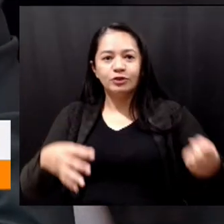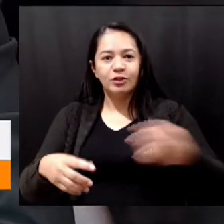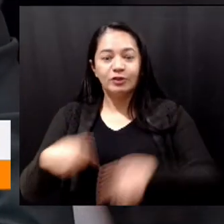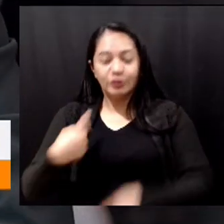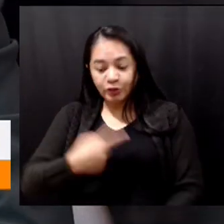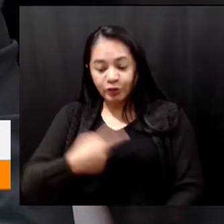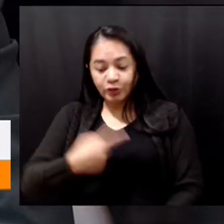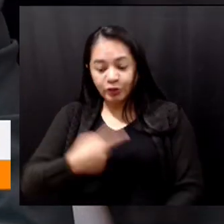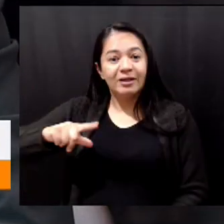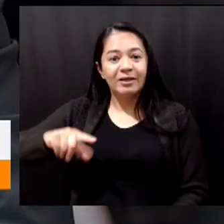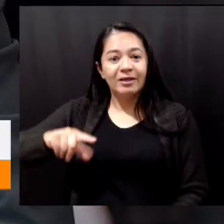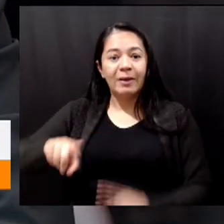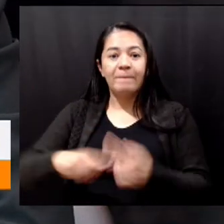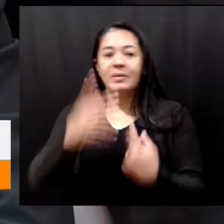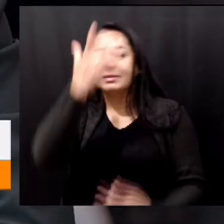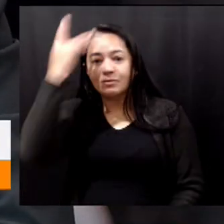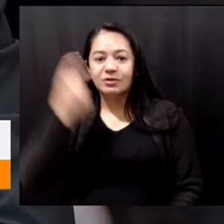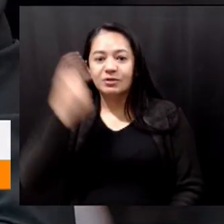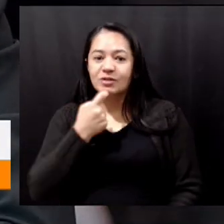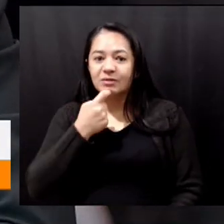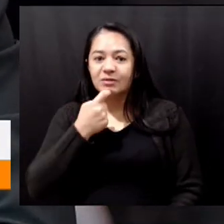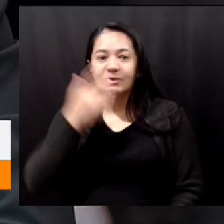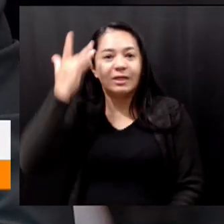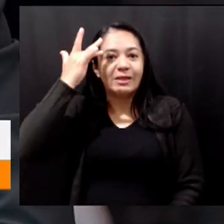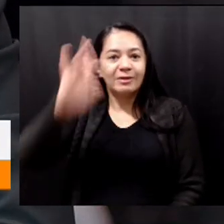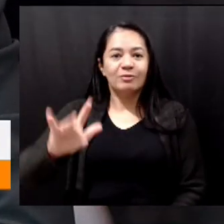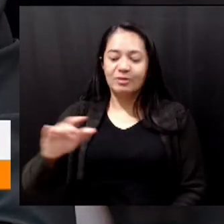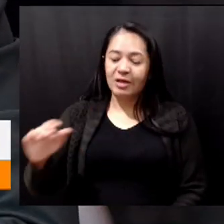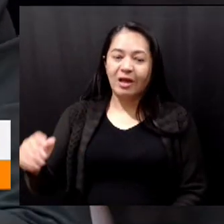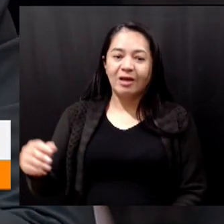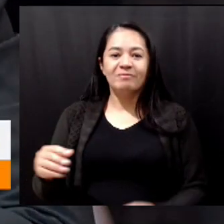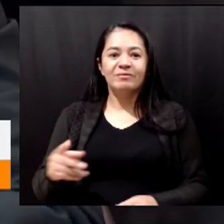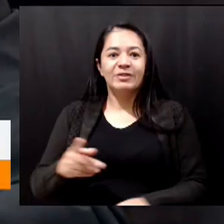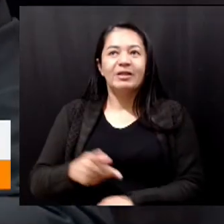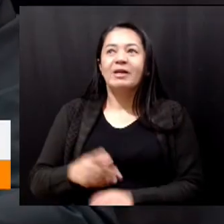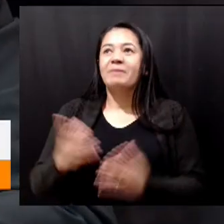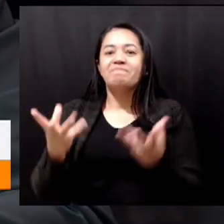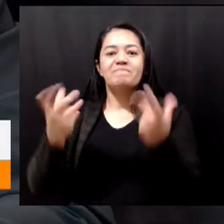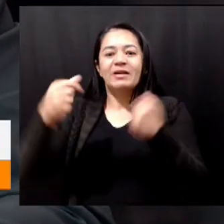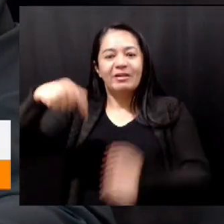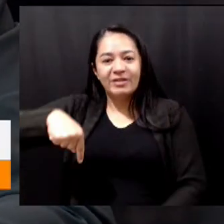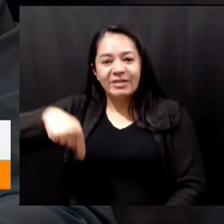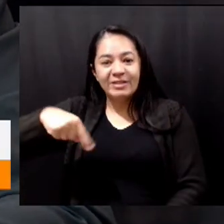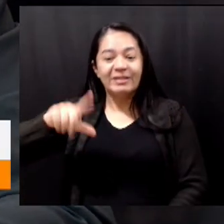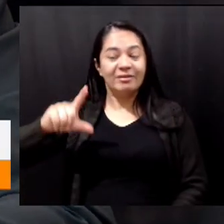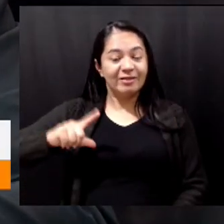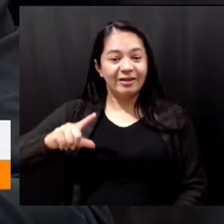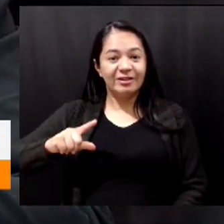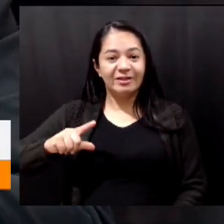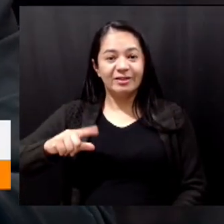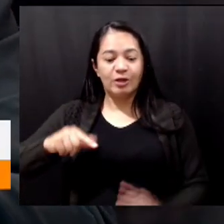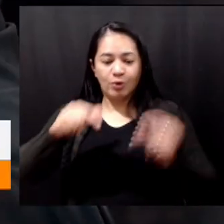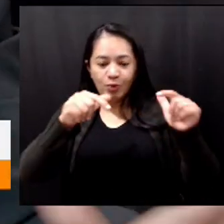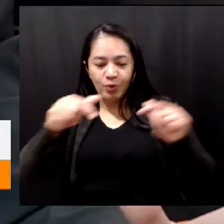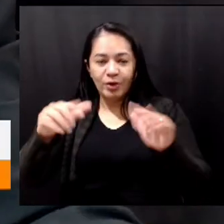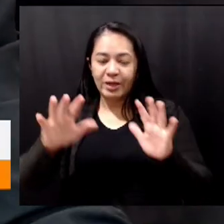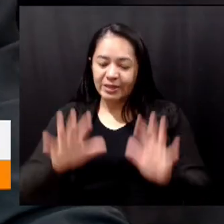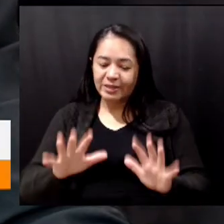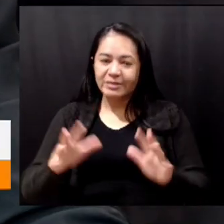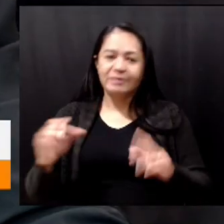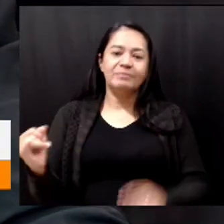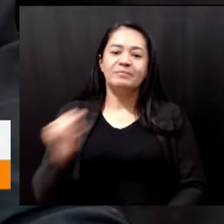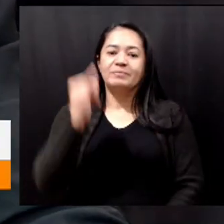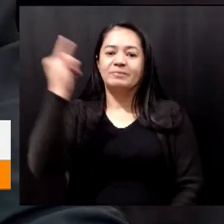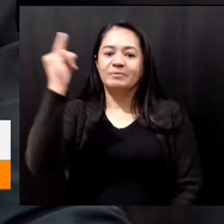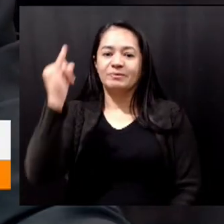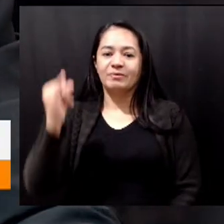sabe a joia que tem aqui. Então tem coisas incríveis, e o espaço como esse é importantíssimo. E na linha que você